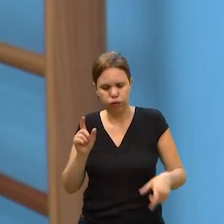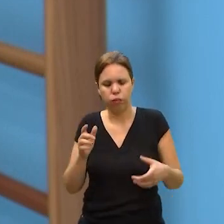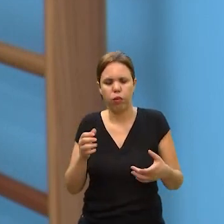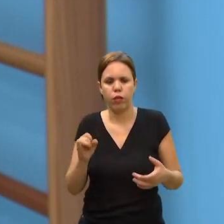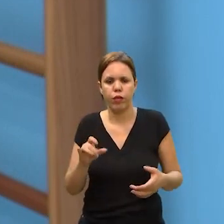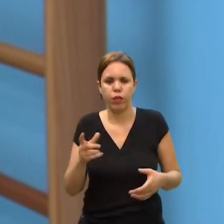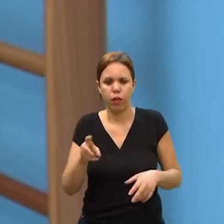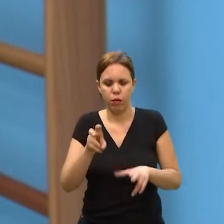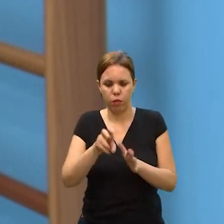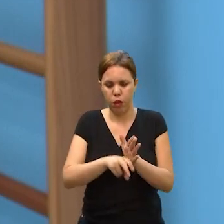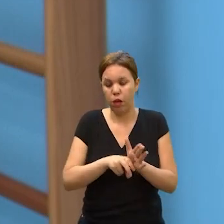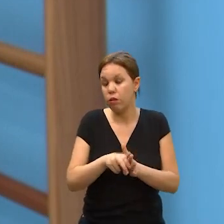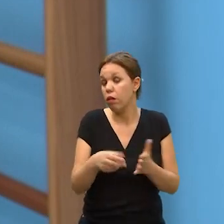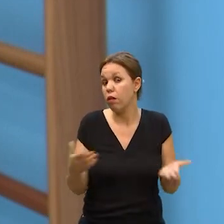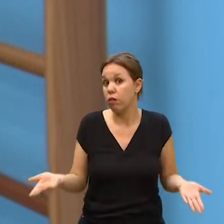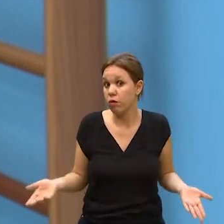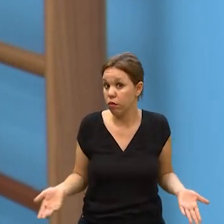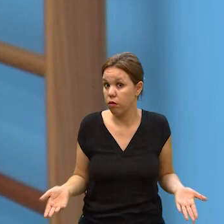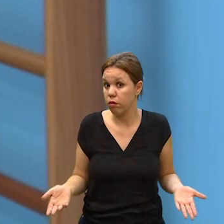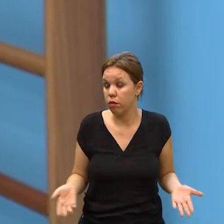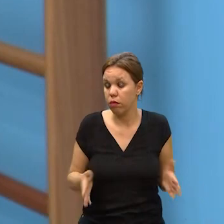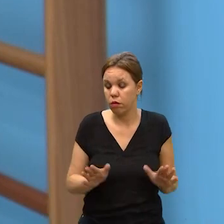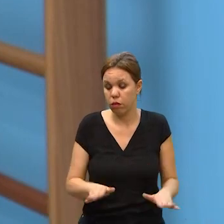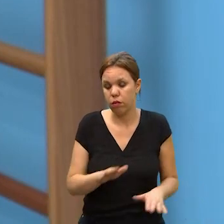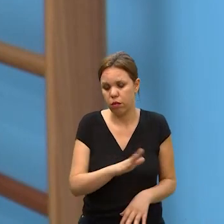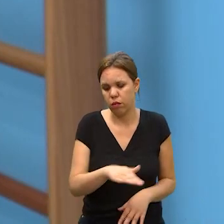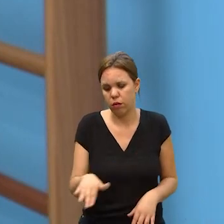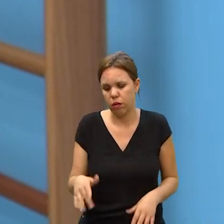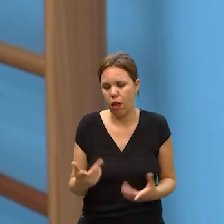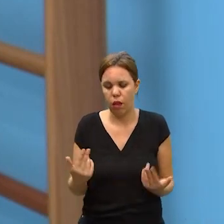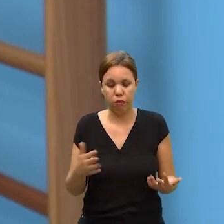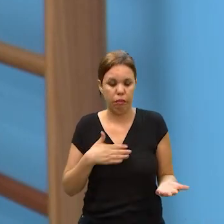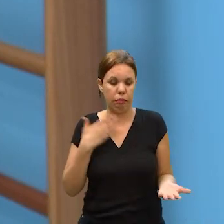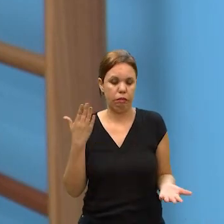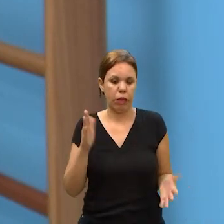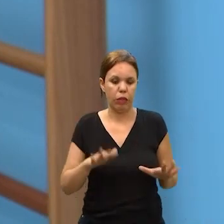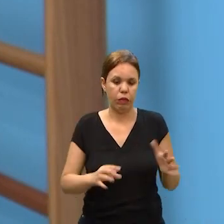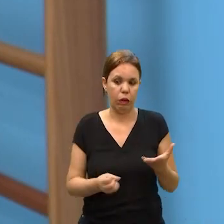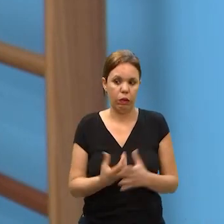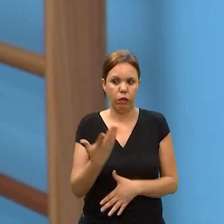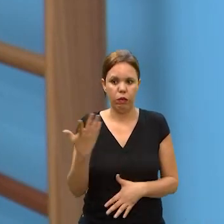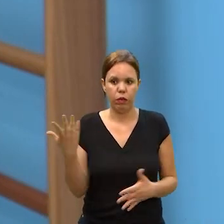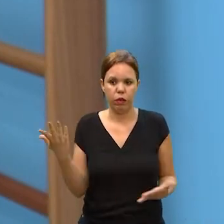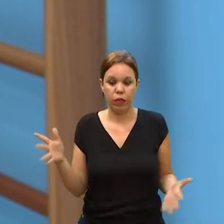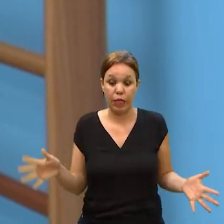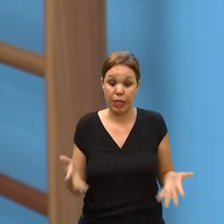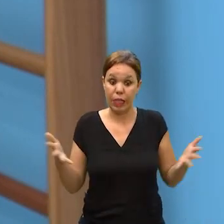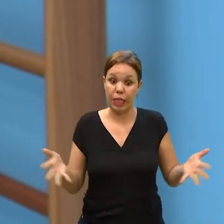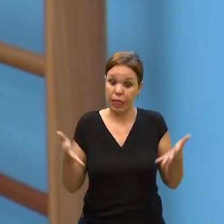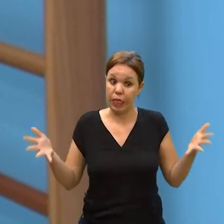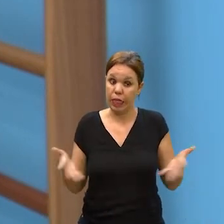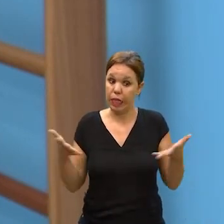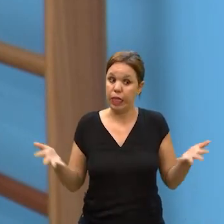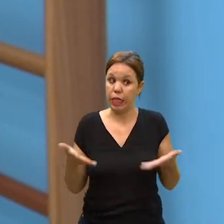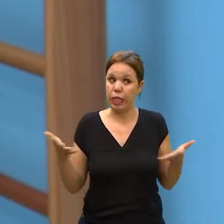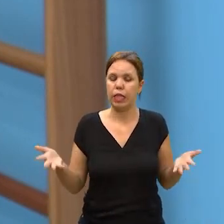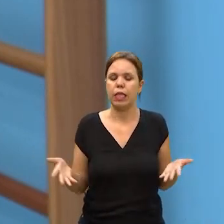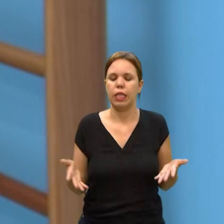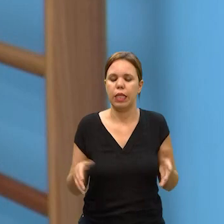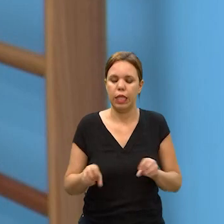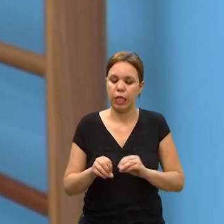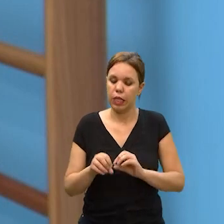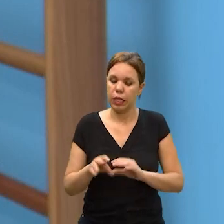independente, se ela será uma cadeirante. Apesar que as crianças, elas são caixinhas de surpresa, bem estimuladas,